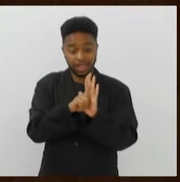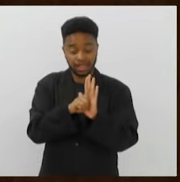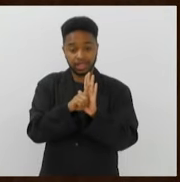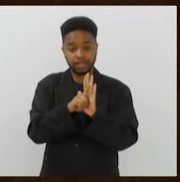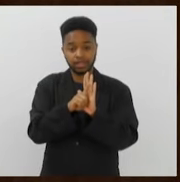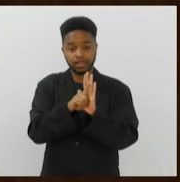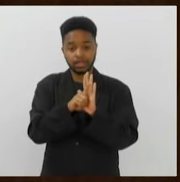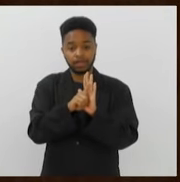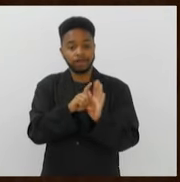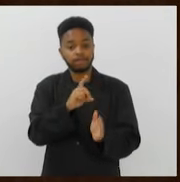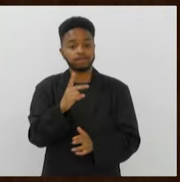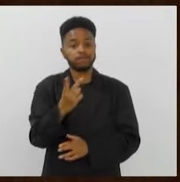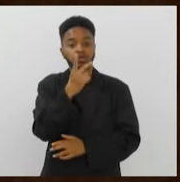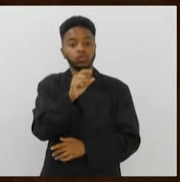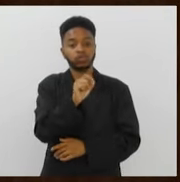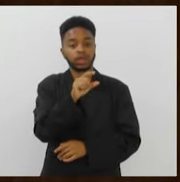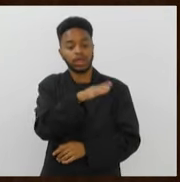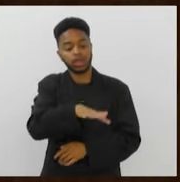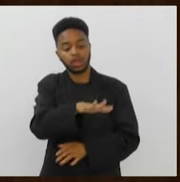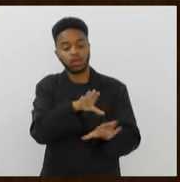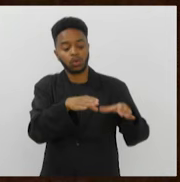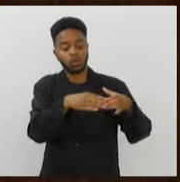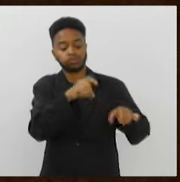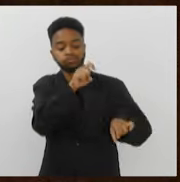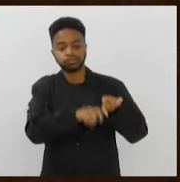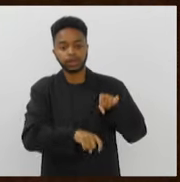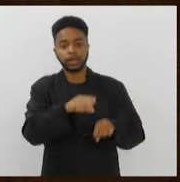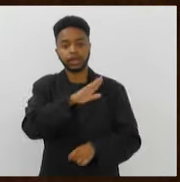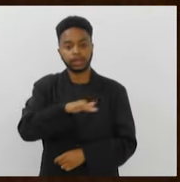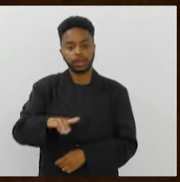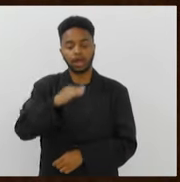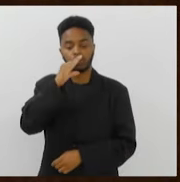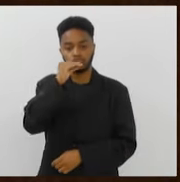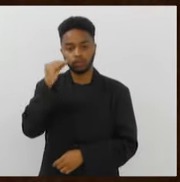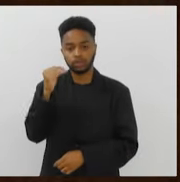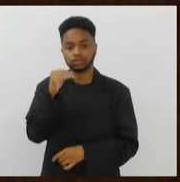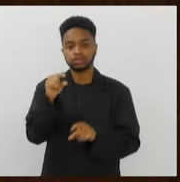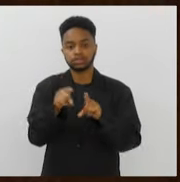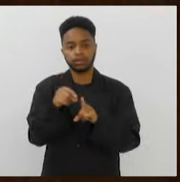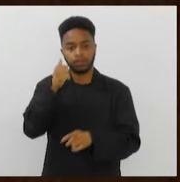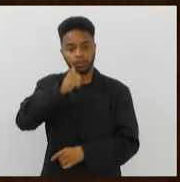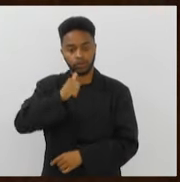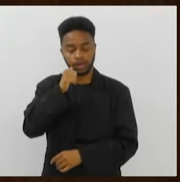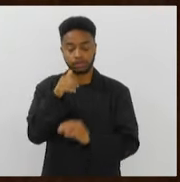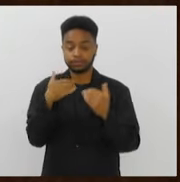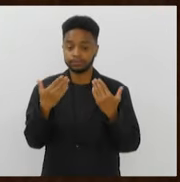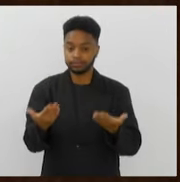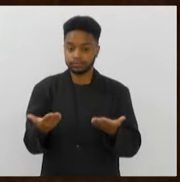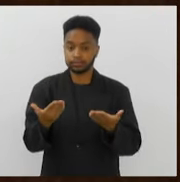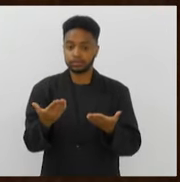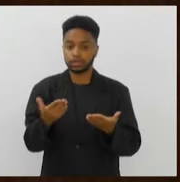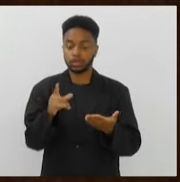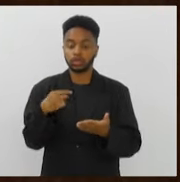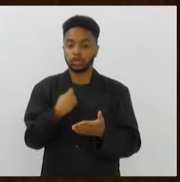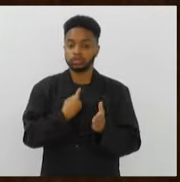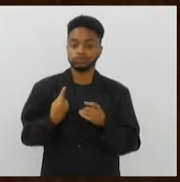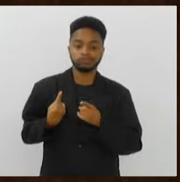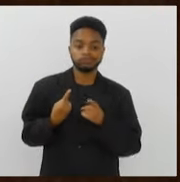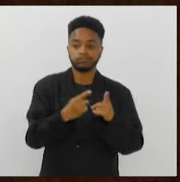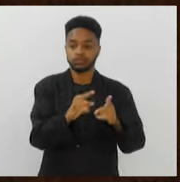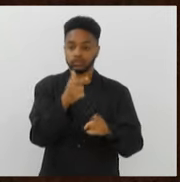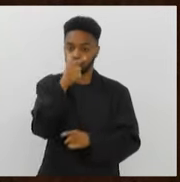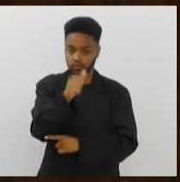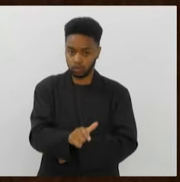privilegia estupradores de crianças, adolescentes e mulheres. Então, fica aqui o nosso repúdio de